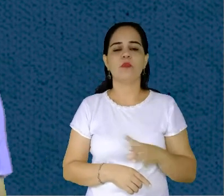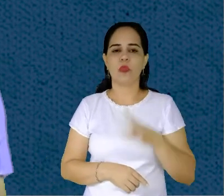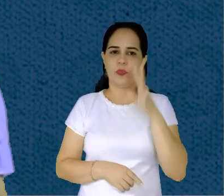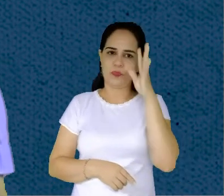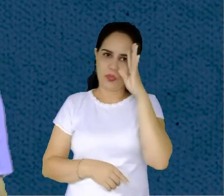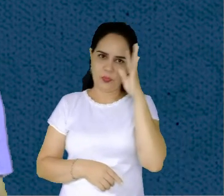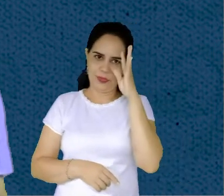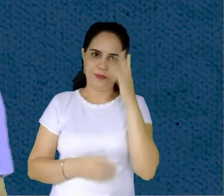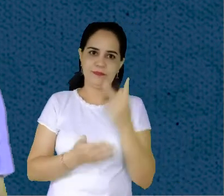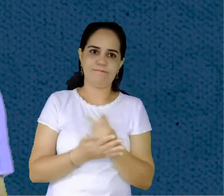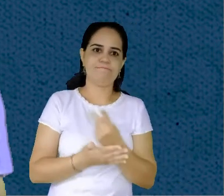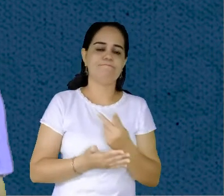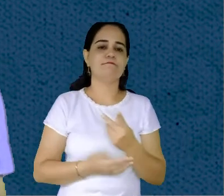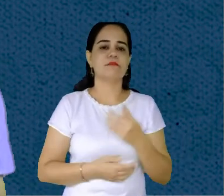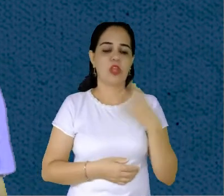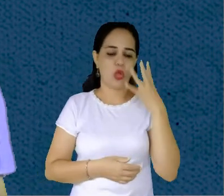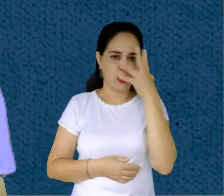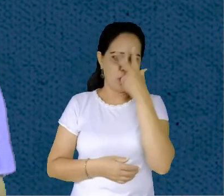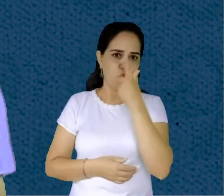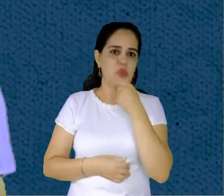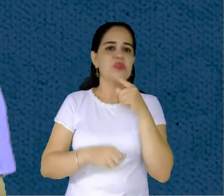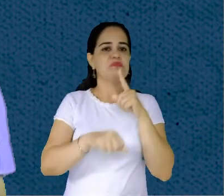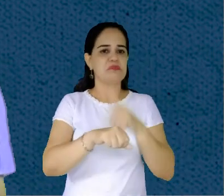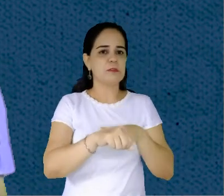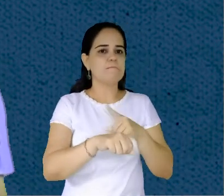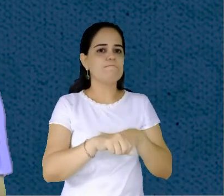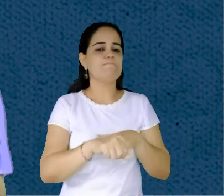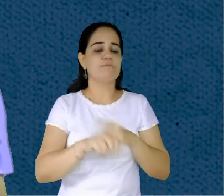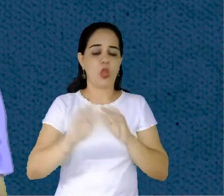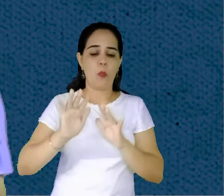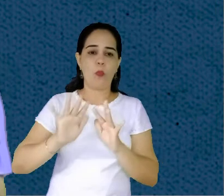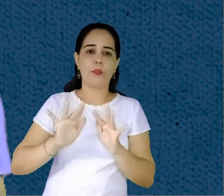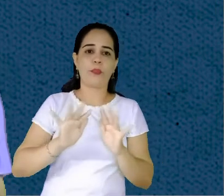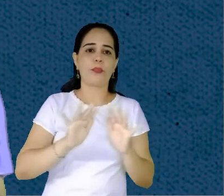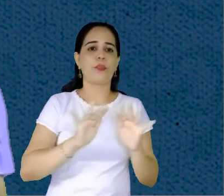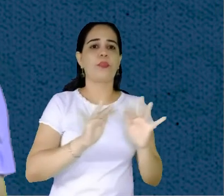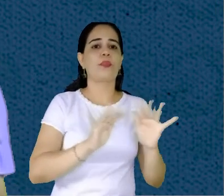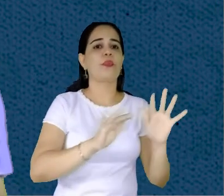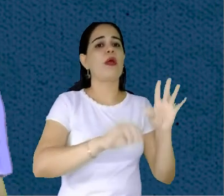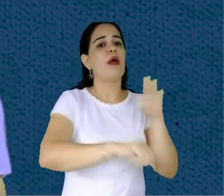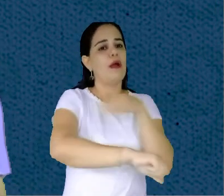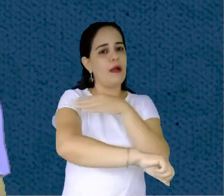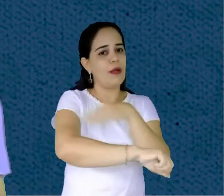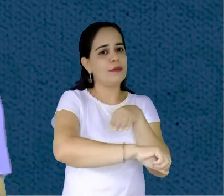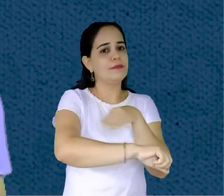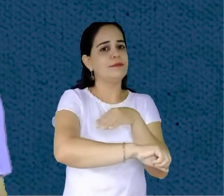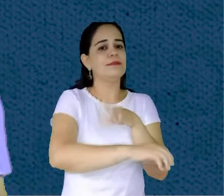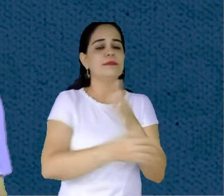pelas ruas de Bragança nos acompanharam